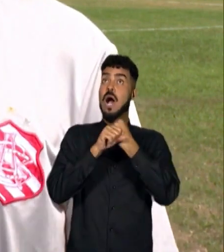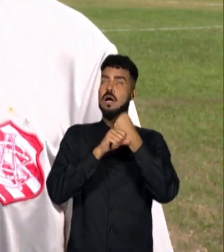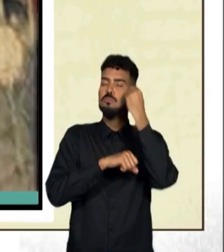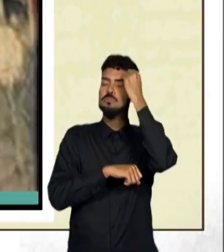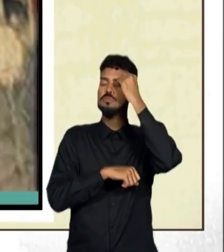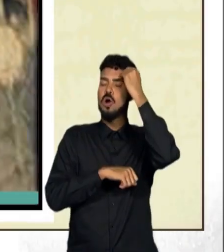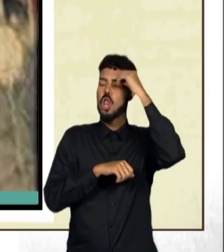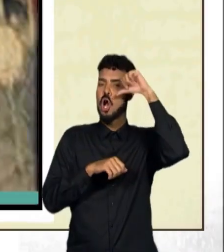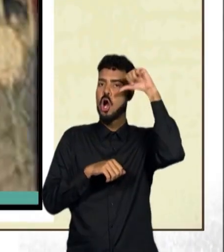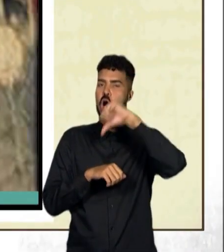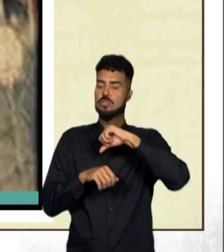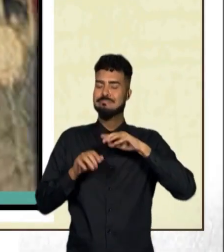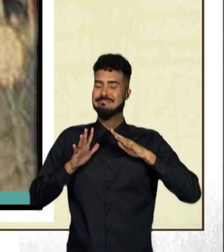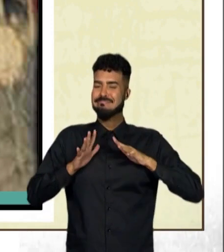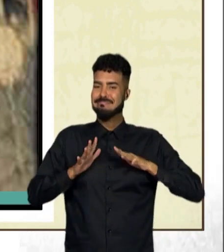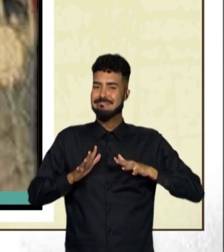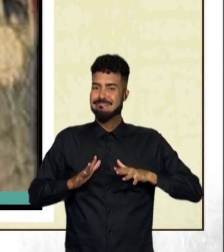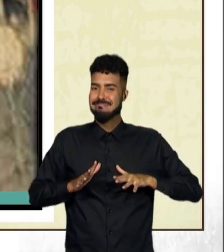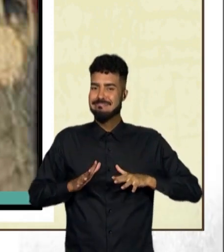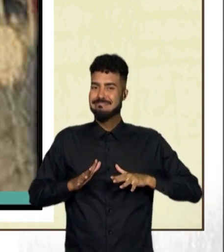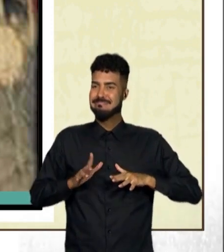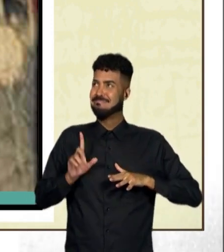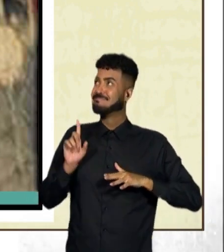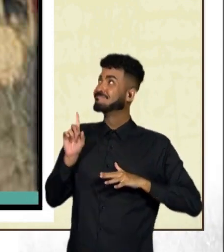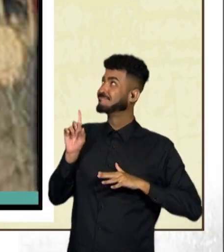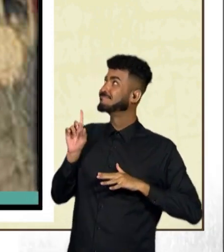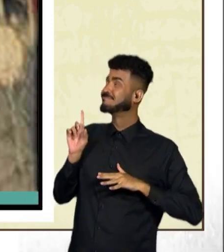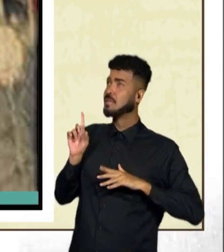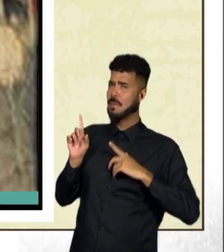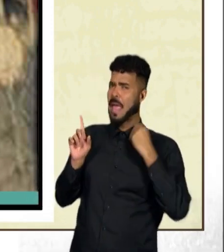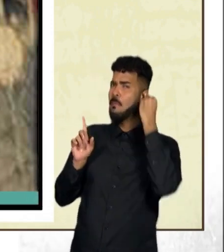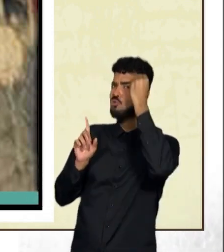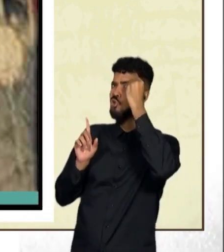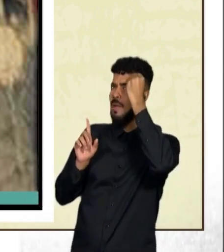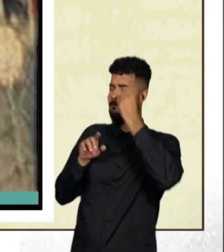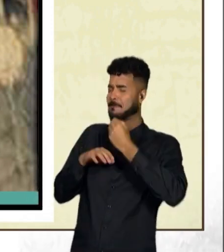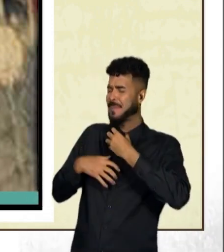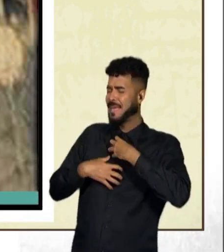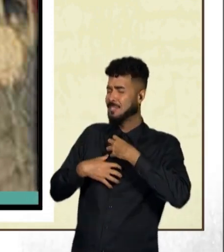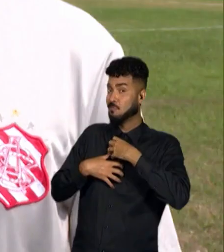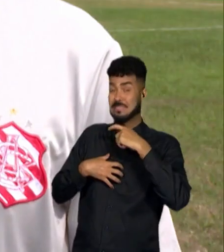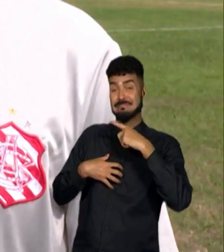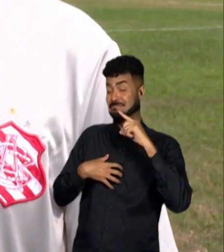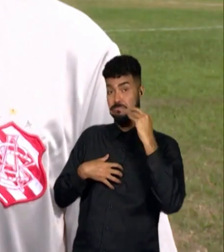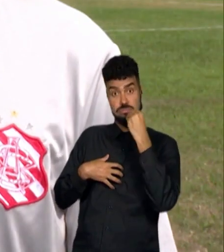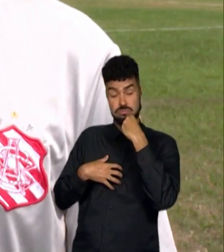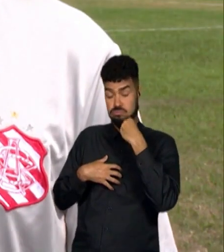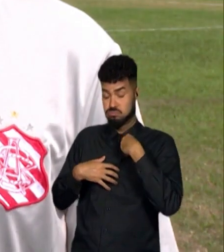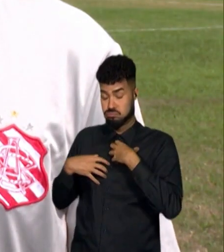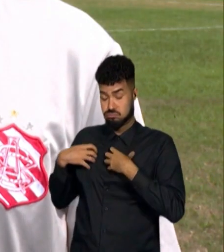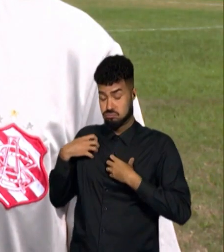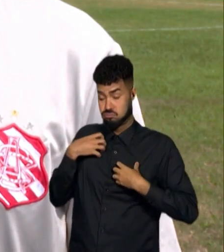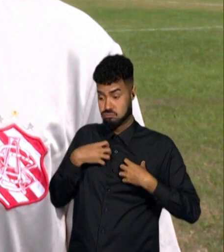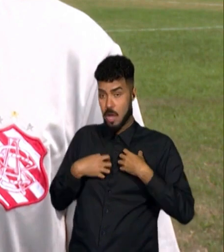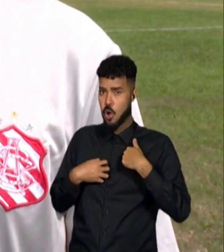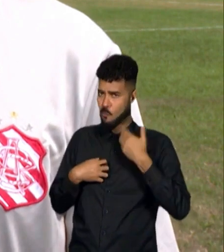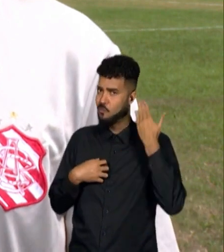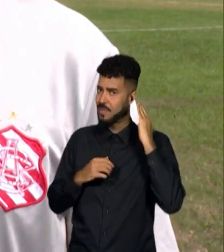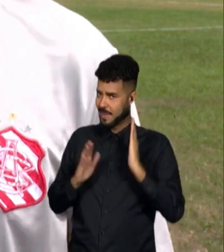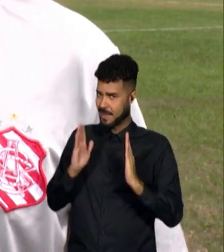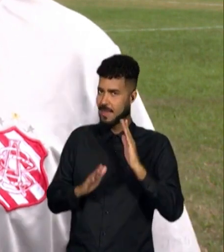recuperar emocionalmente, né? Porque emocionalmente você fica muito frágil. Eu fiquei muito frágil nessa época